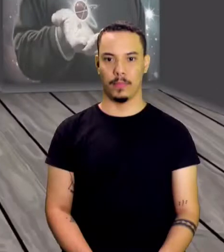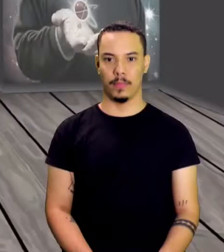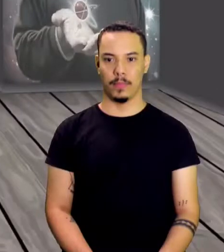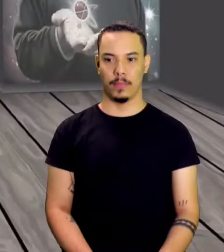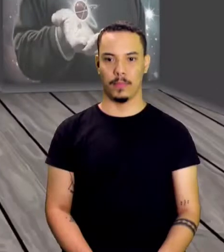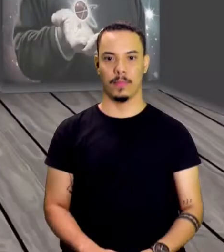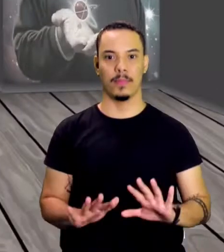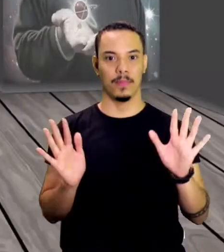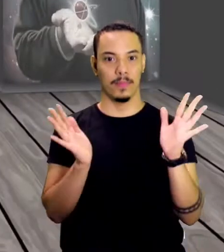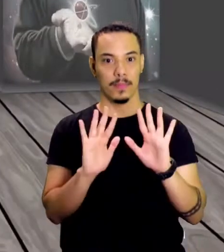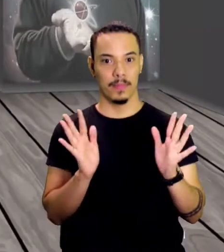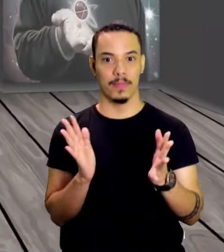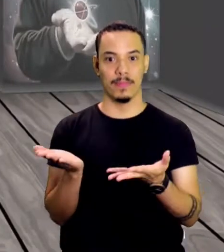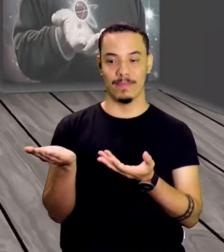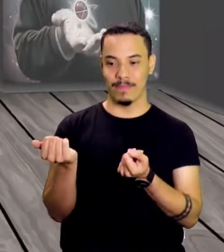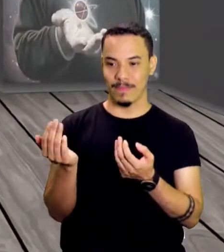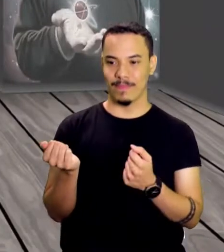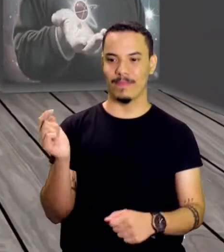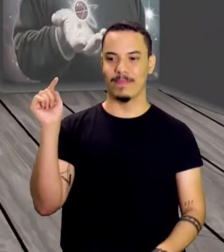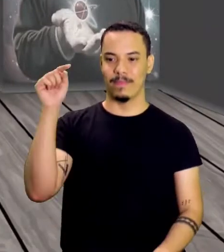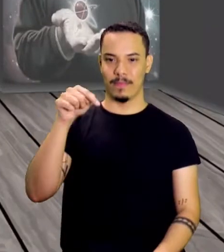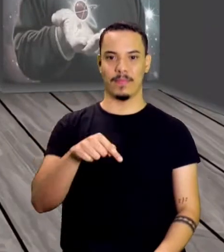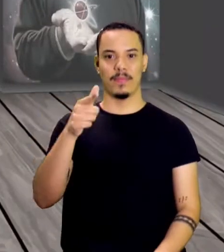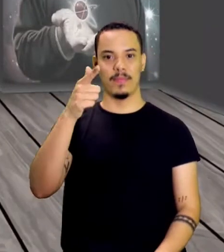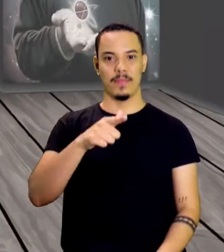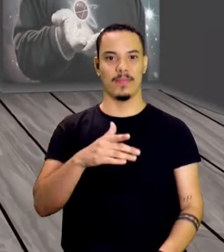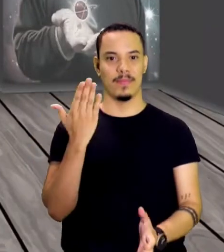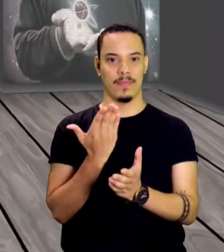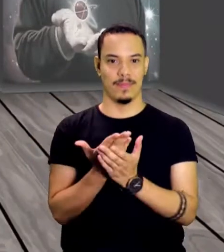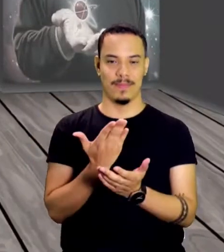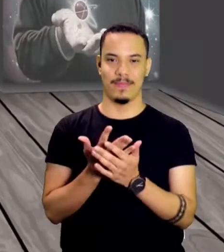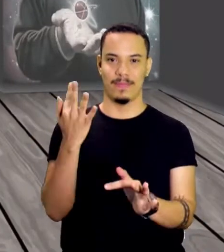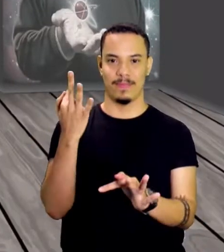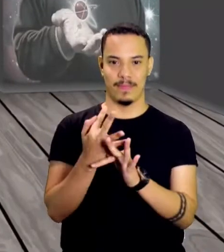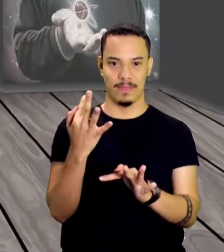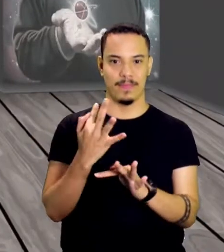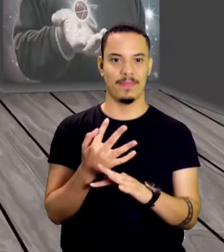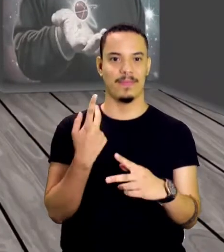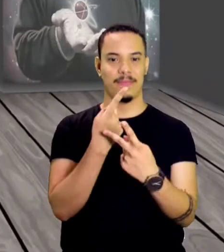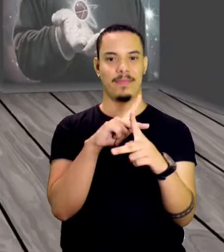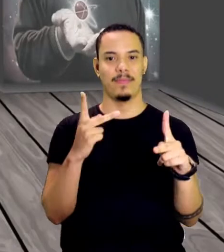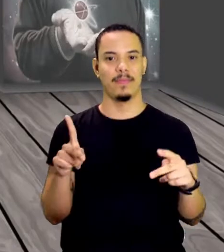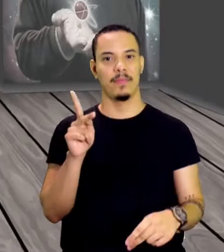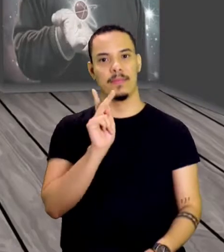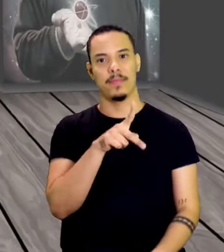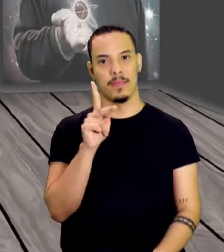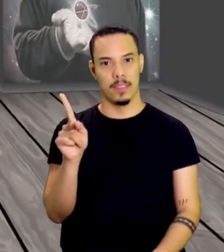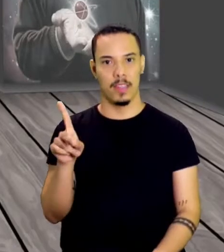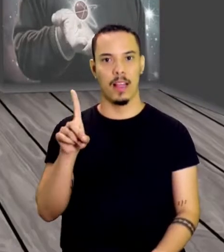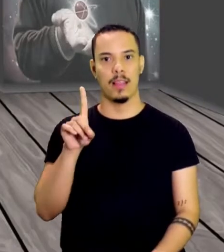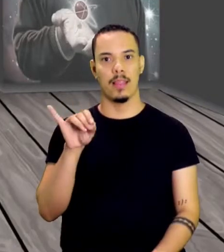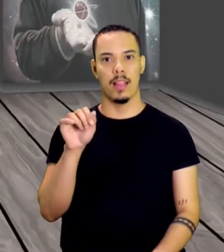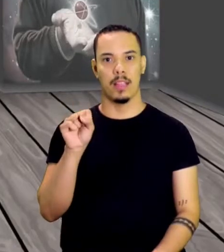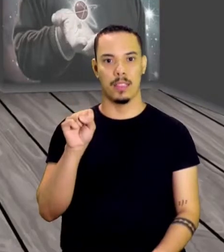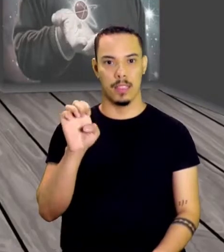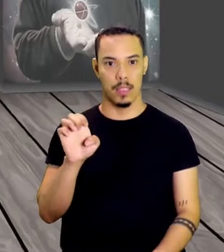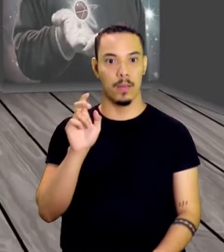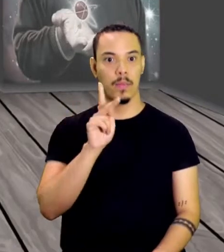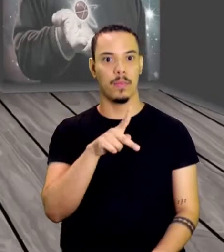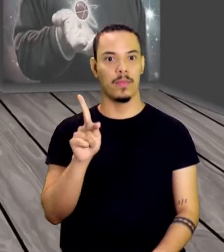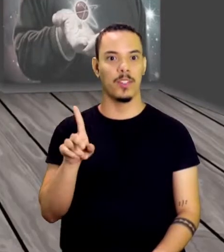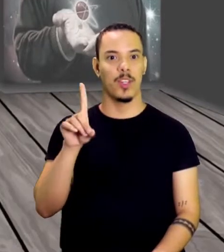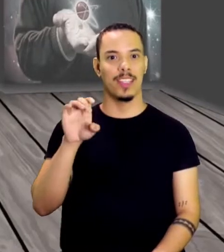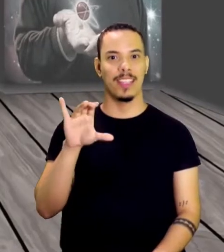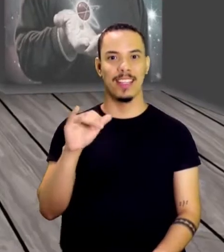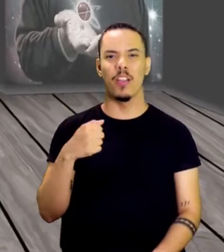o Olá jovens estamos de volta com mais mala de física para vocês professora desde o professor desce o show